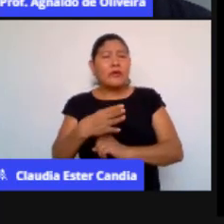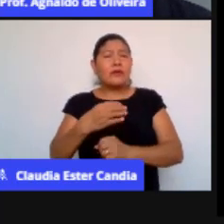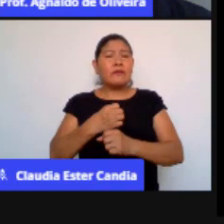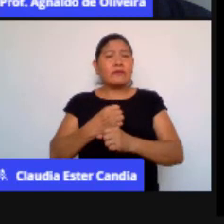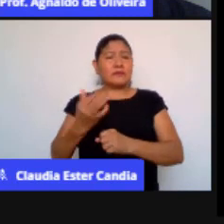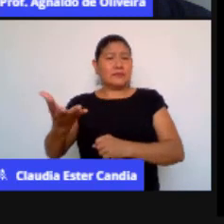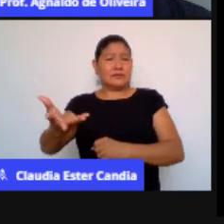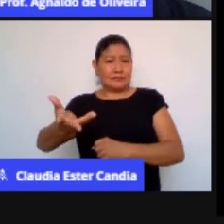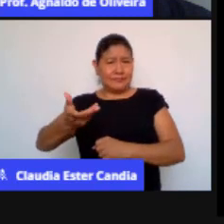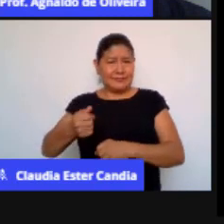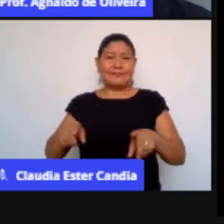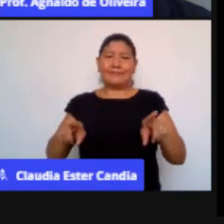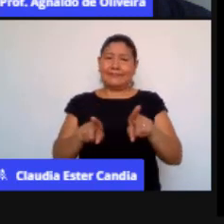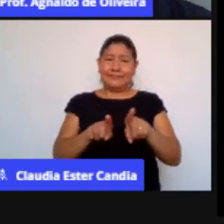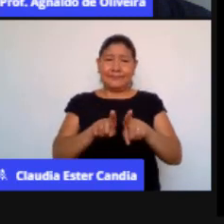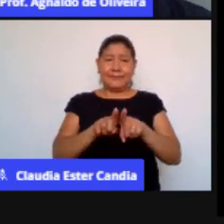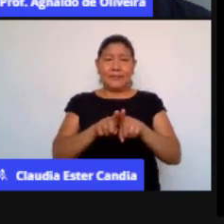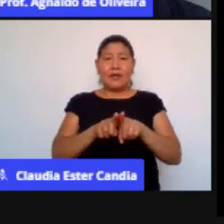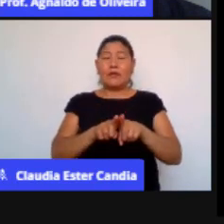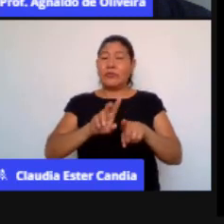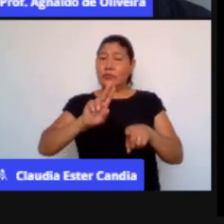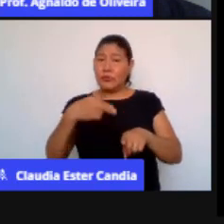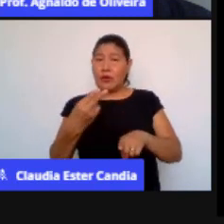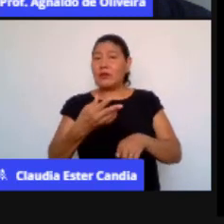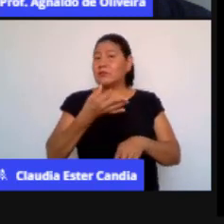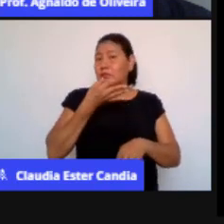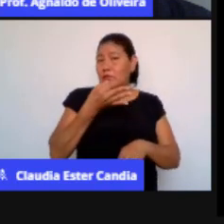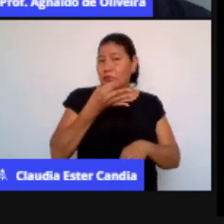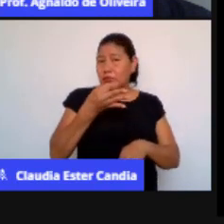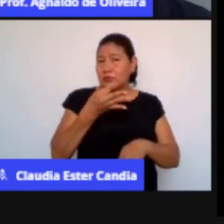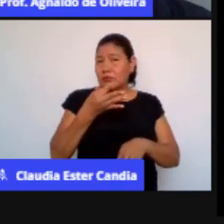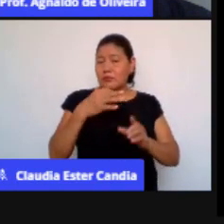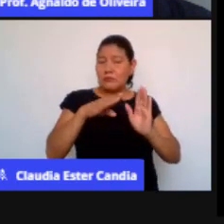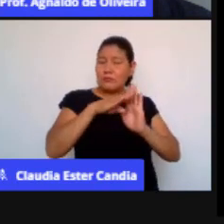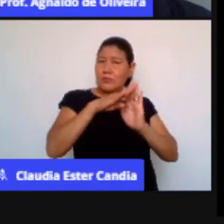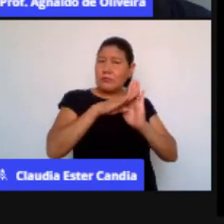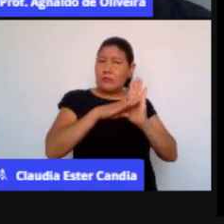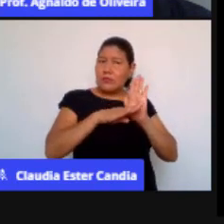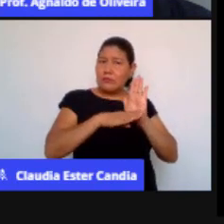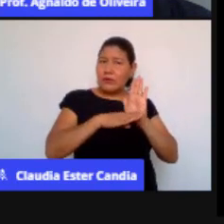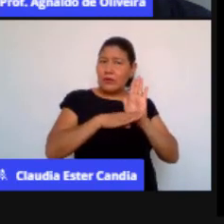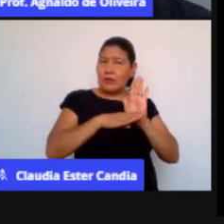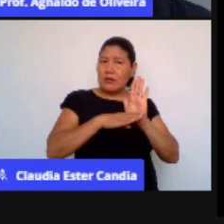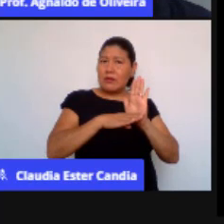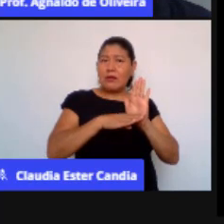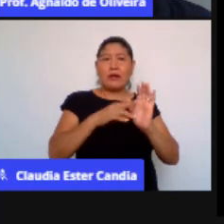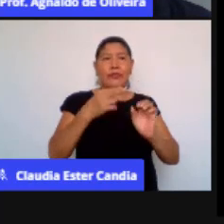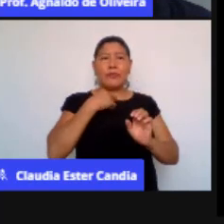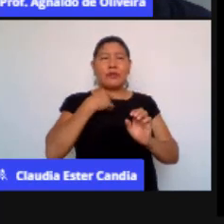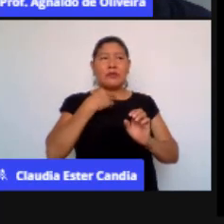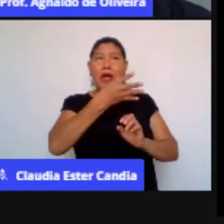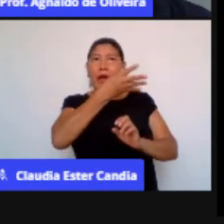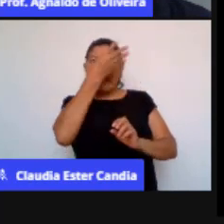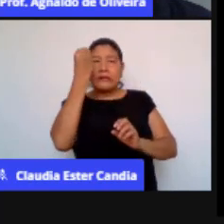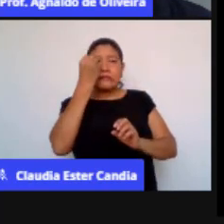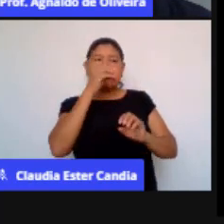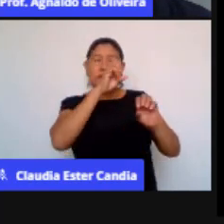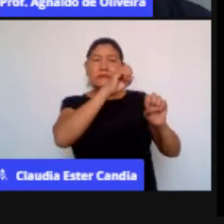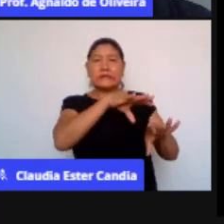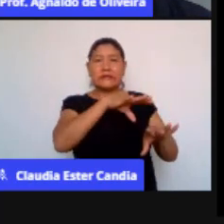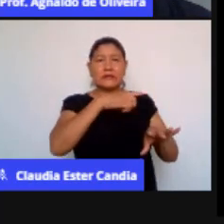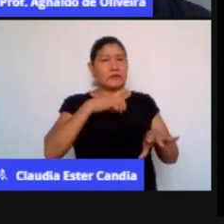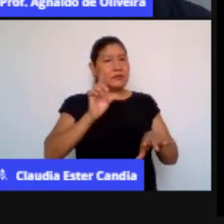habilidades, a gente, né, solicita, a gente indica que essas aqui não sejam deixadas de lado. Então, as habilidades indicadas são as que a